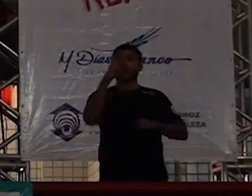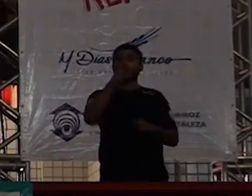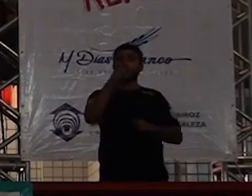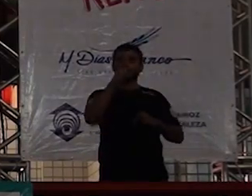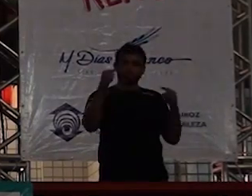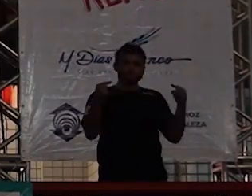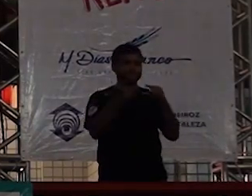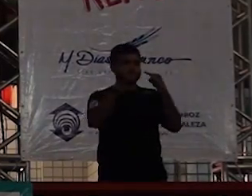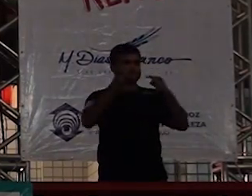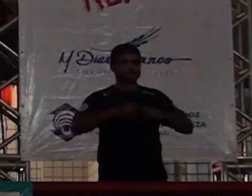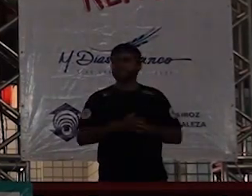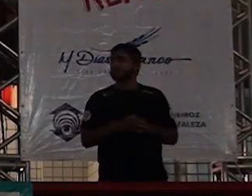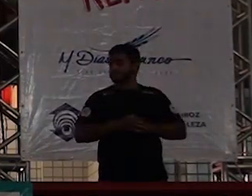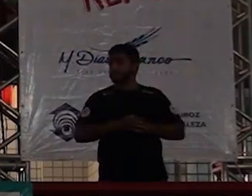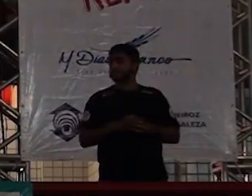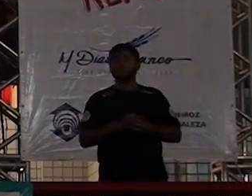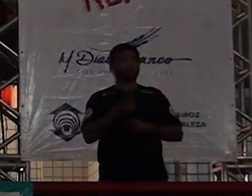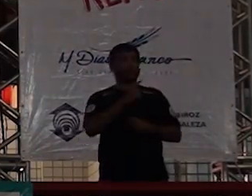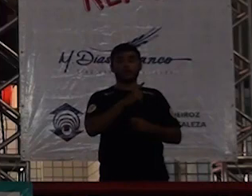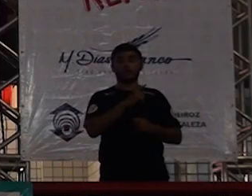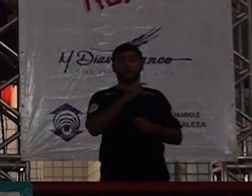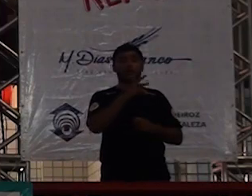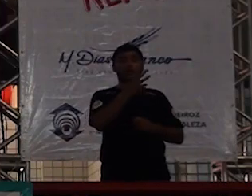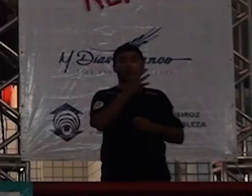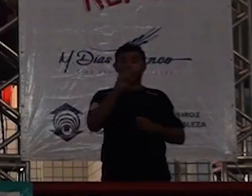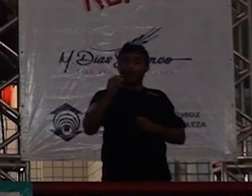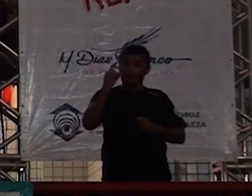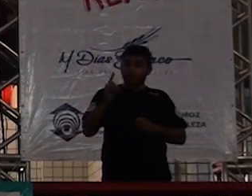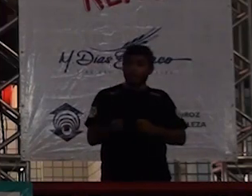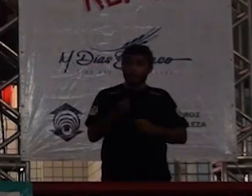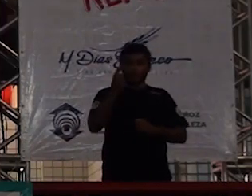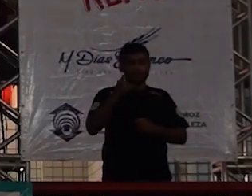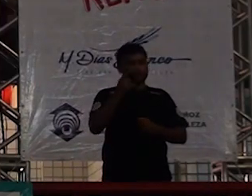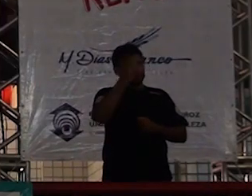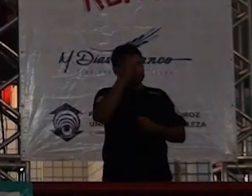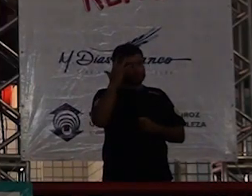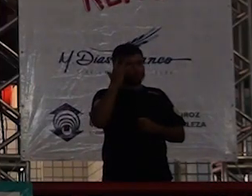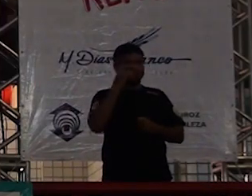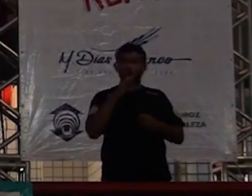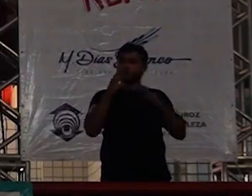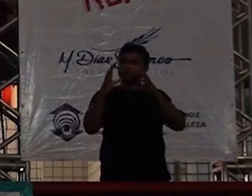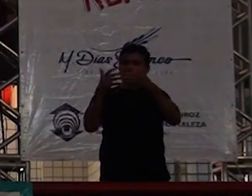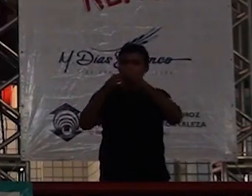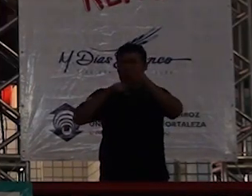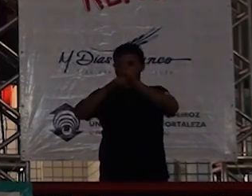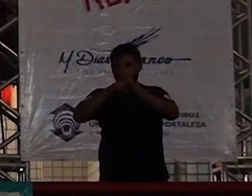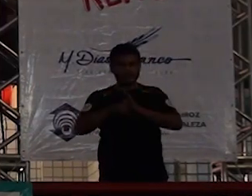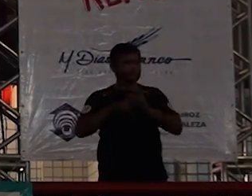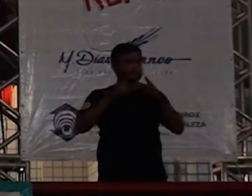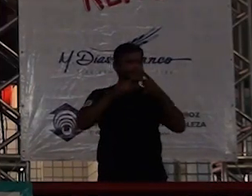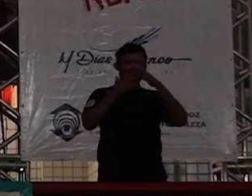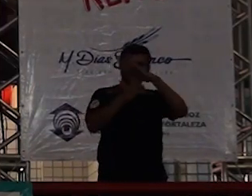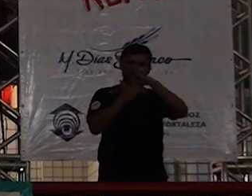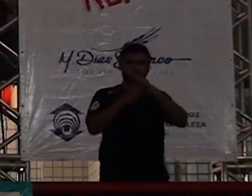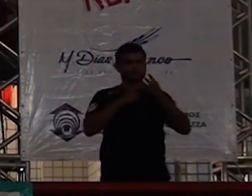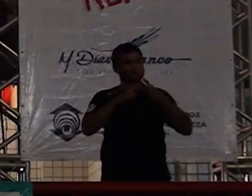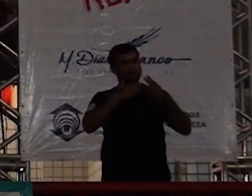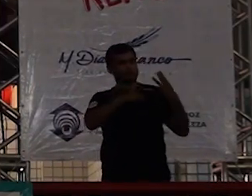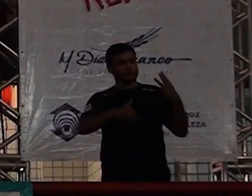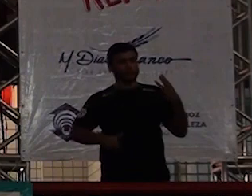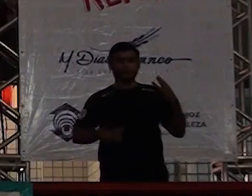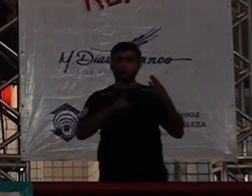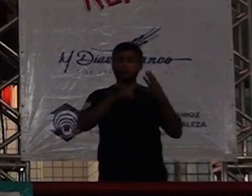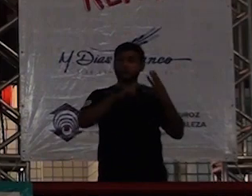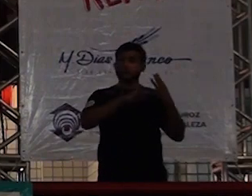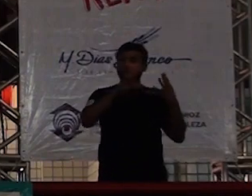planeta. Serão mais de 40 mil pessoas, entre especialistas, pesquisadores, empresários, autoridades e